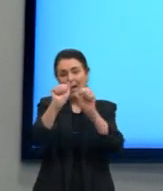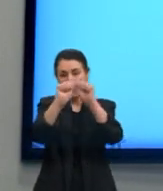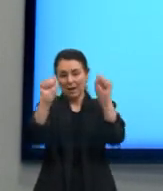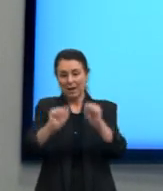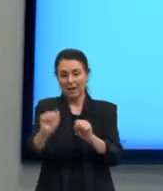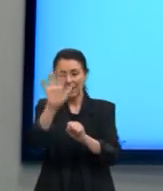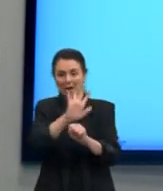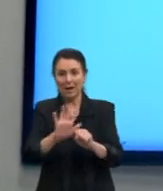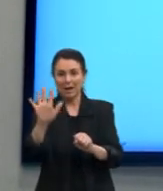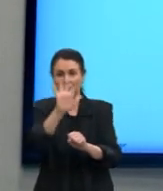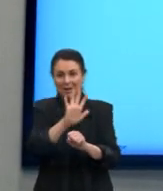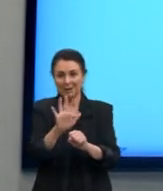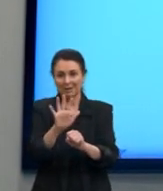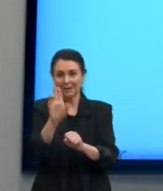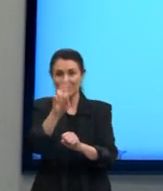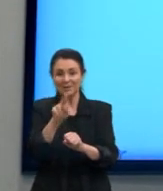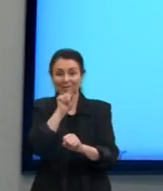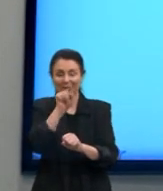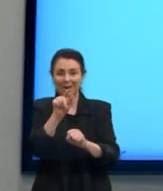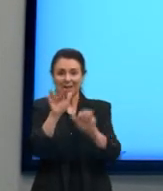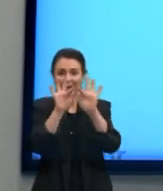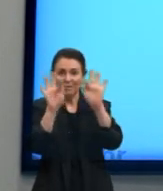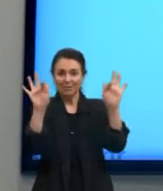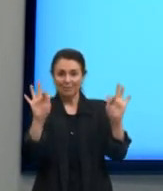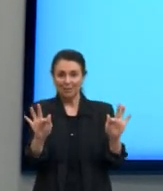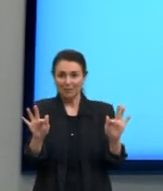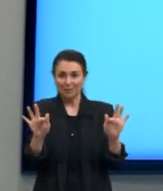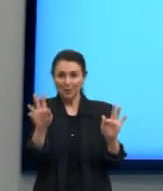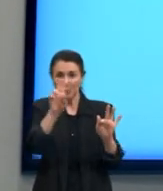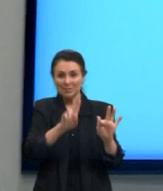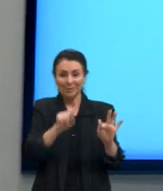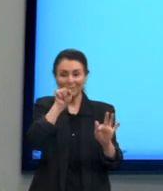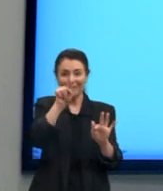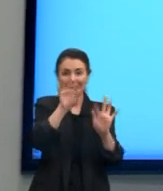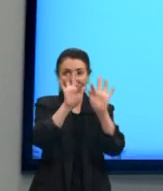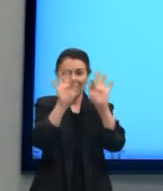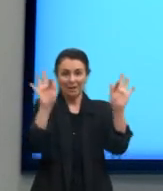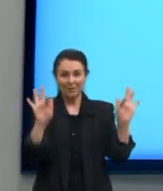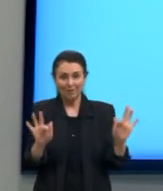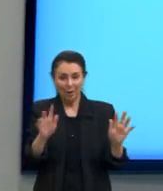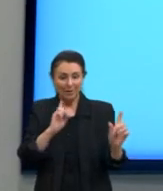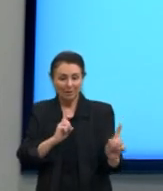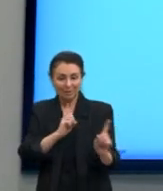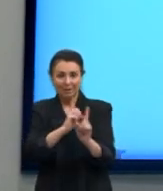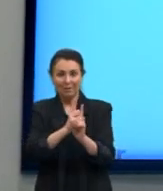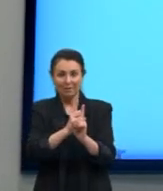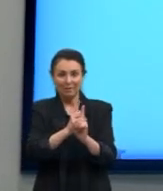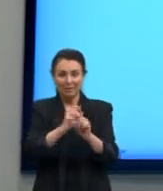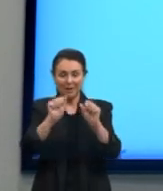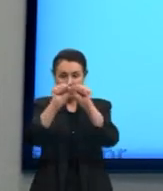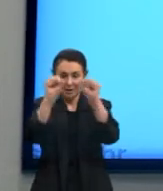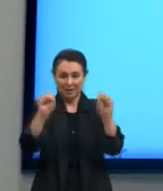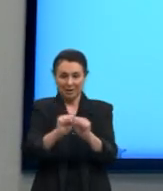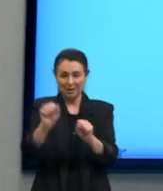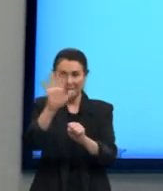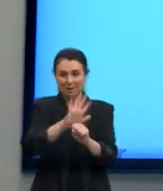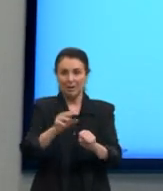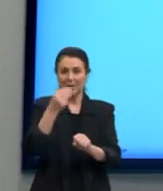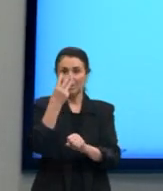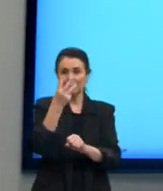com essa forma aqui tá se a gente ia aplicar nessa fórmula a gente vai chegar na área superficial que é